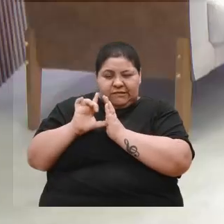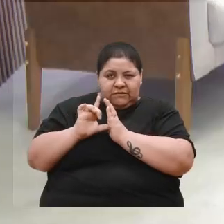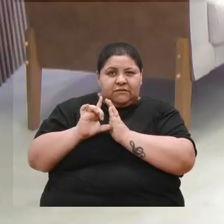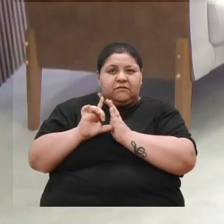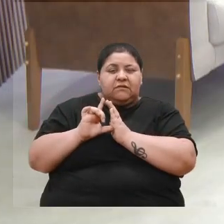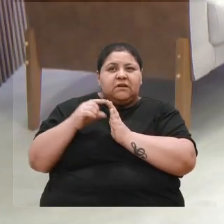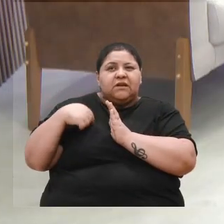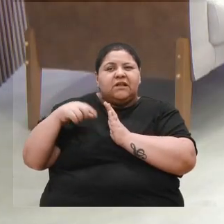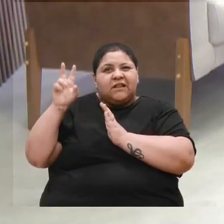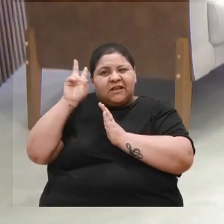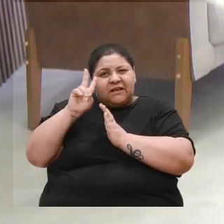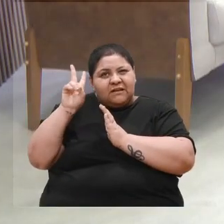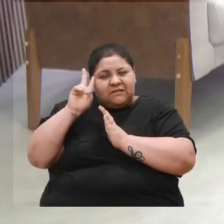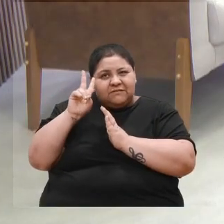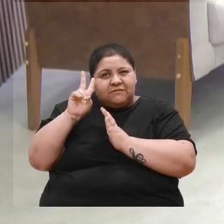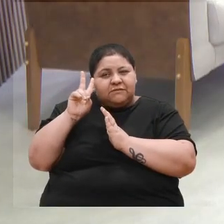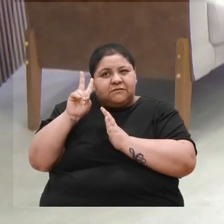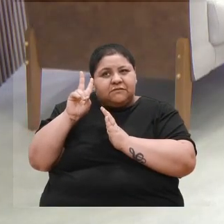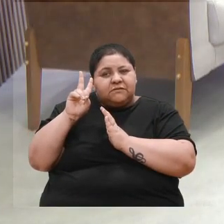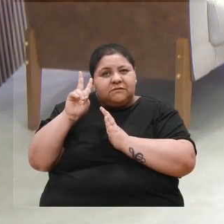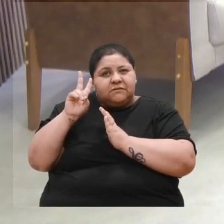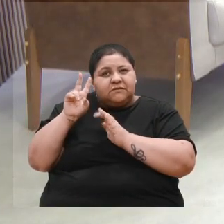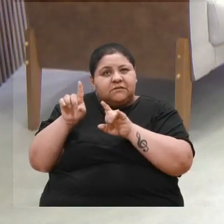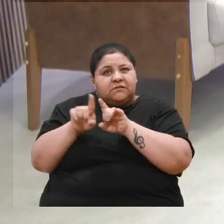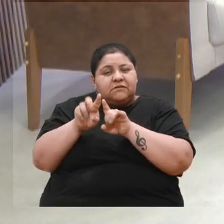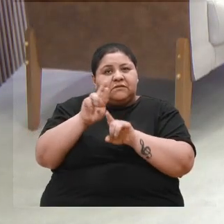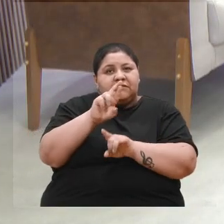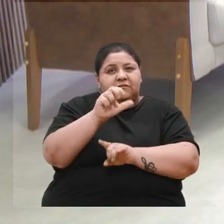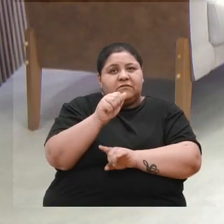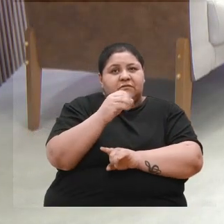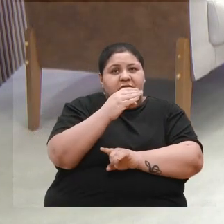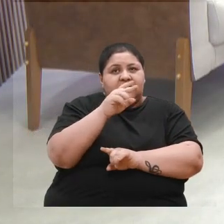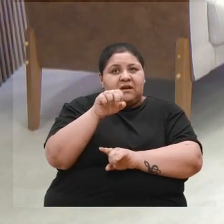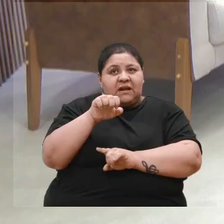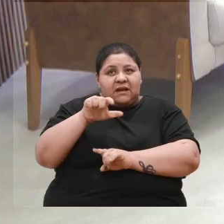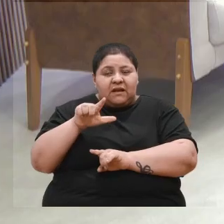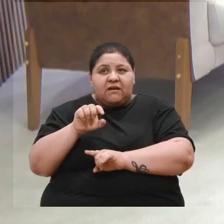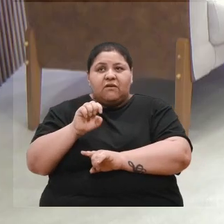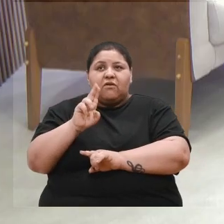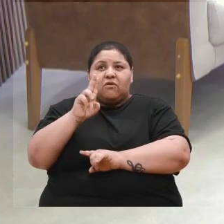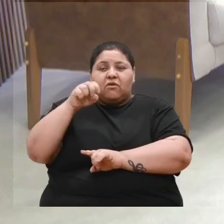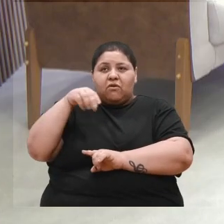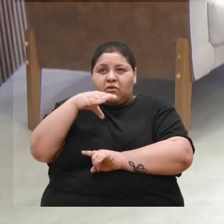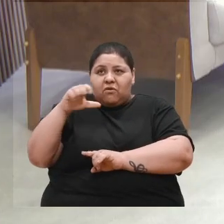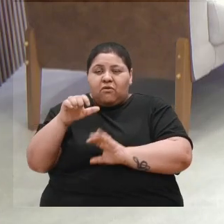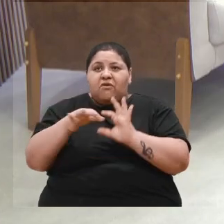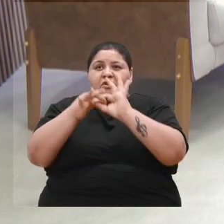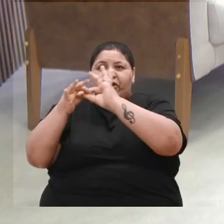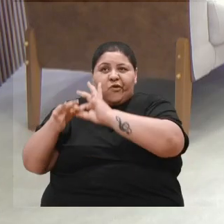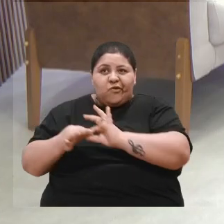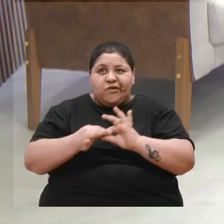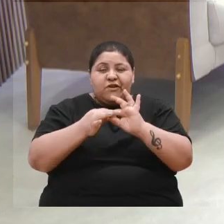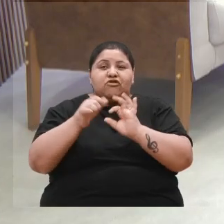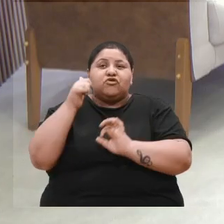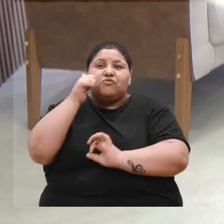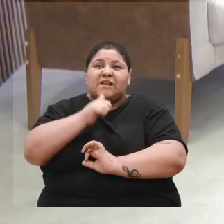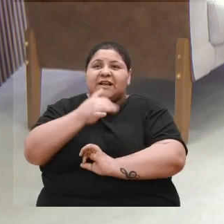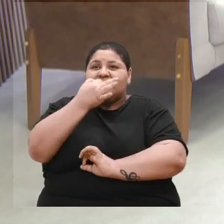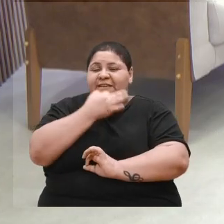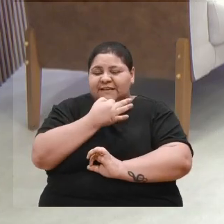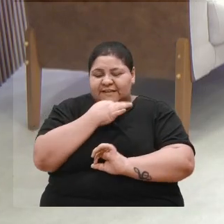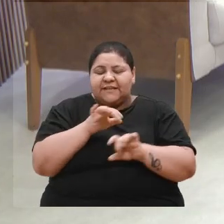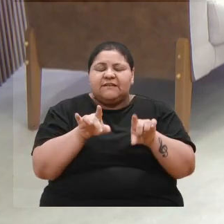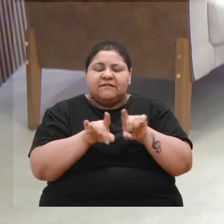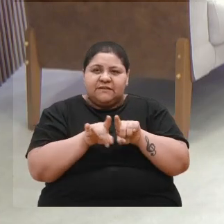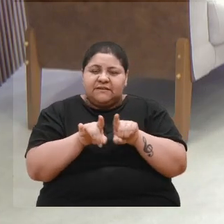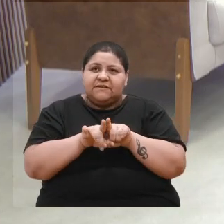que eu lembro também da Raquel na UNCA, que era a União de Mulheres Caxiense,